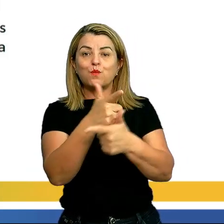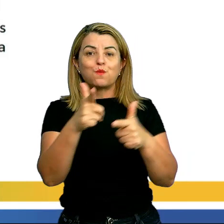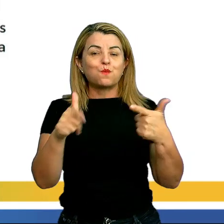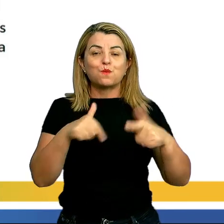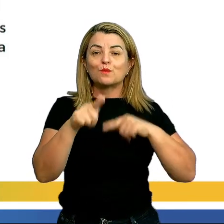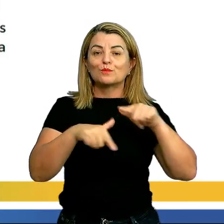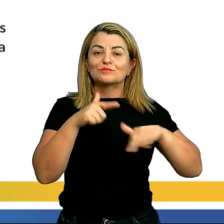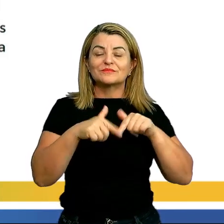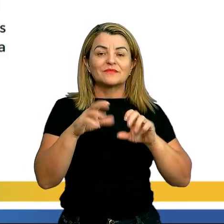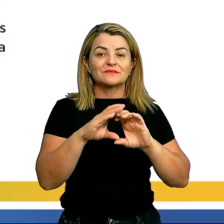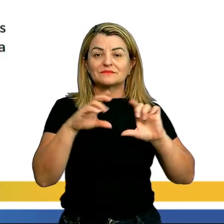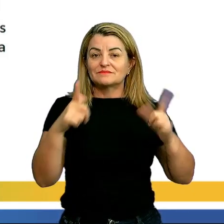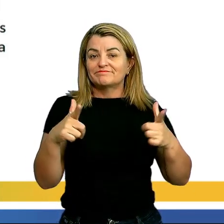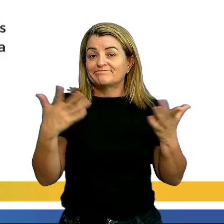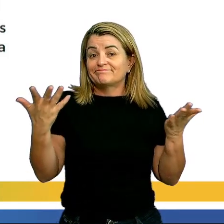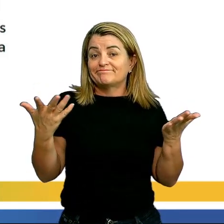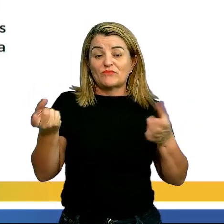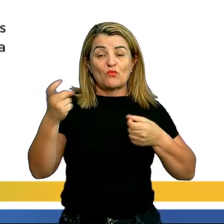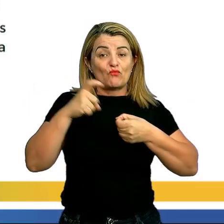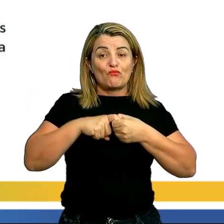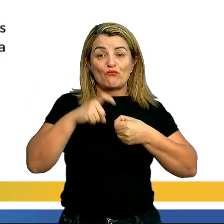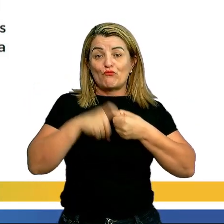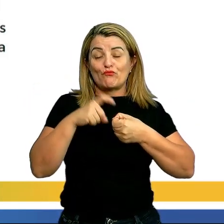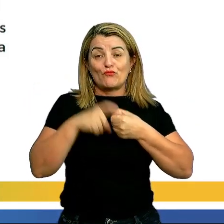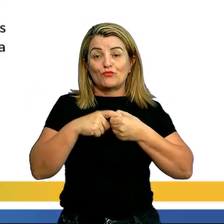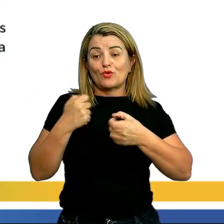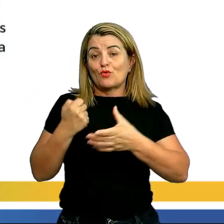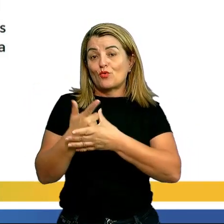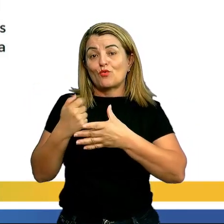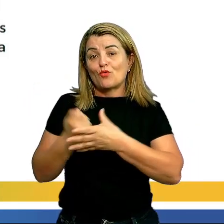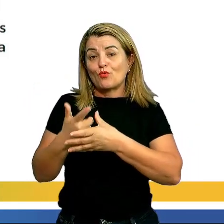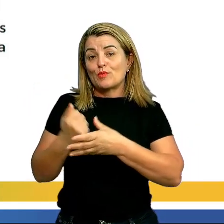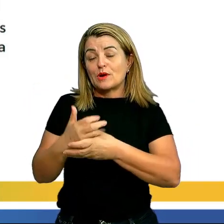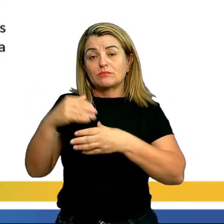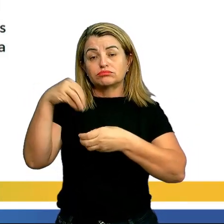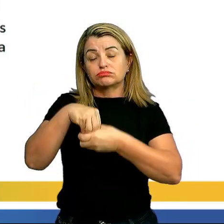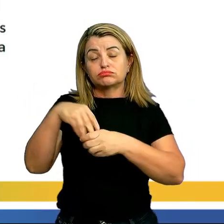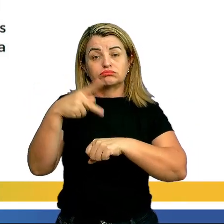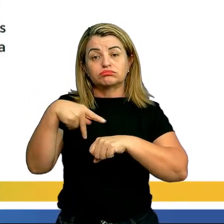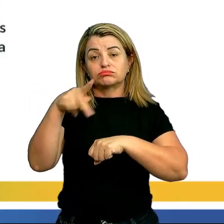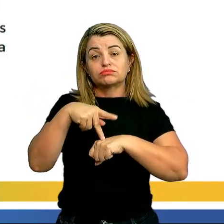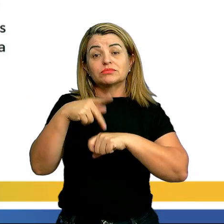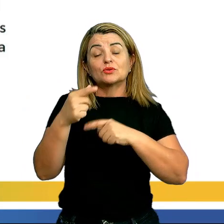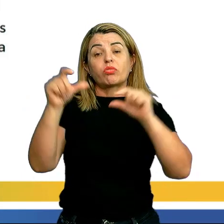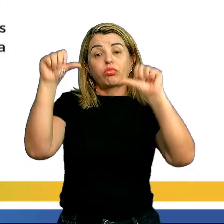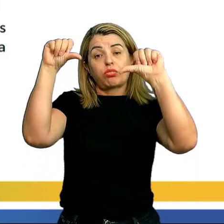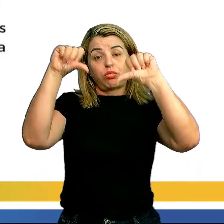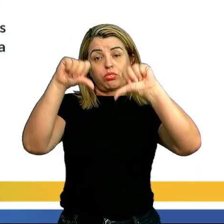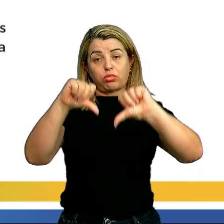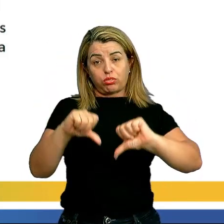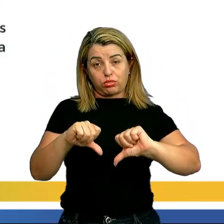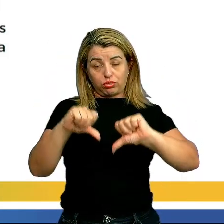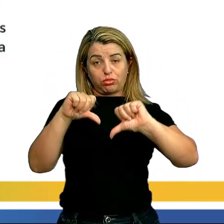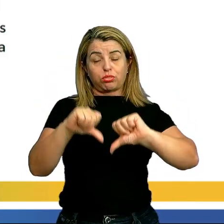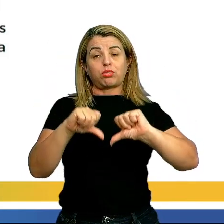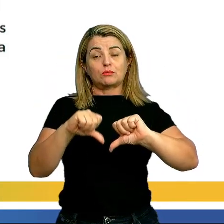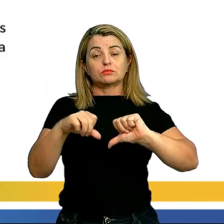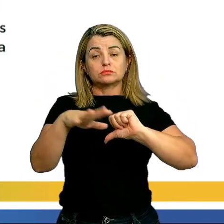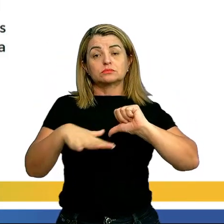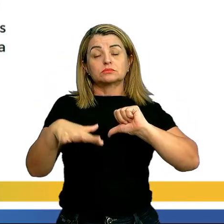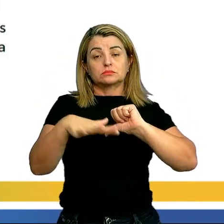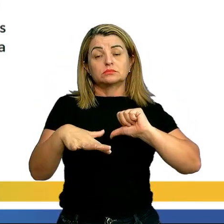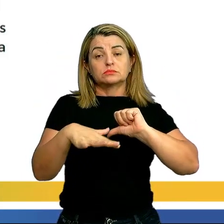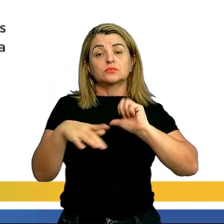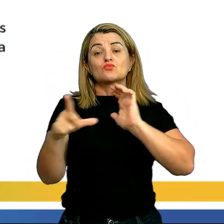emprego, logicamente, também não vai voltar a consumir no mercado interno. Vai levar à falência de mercados,